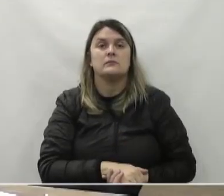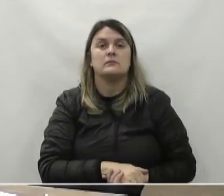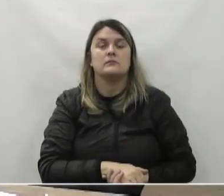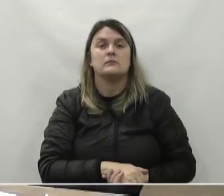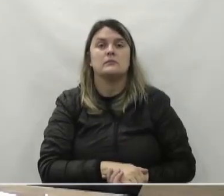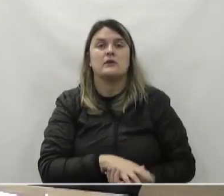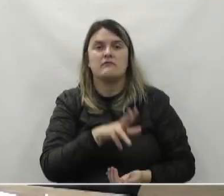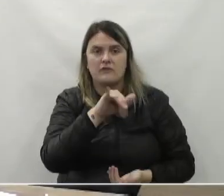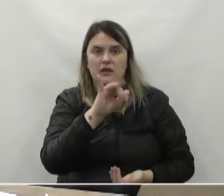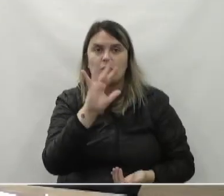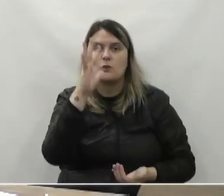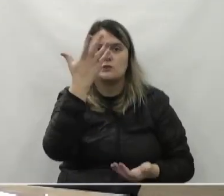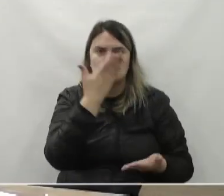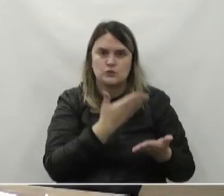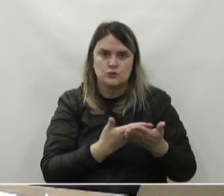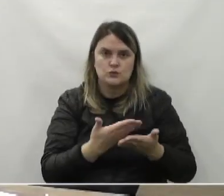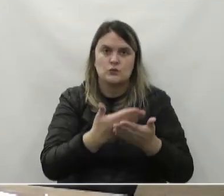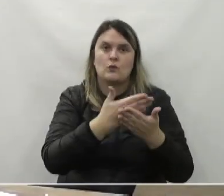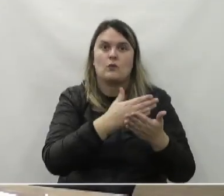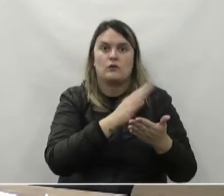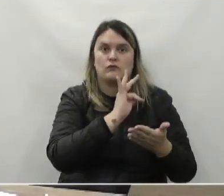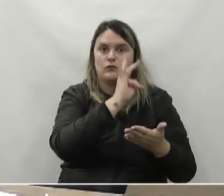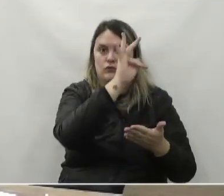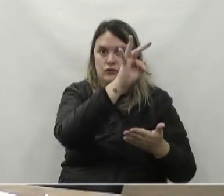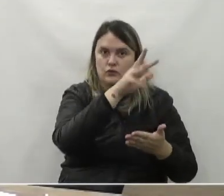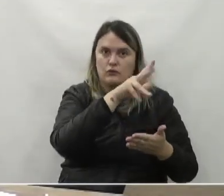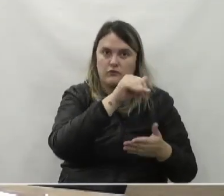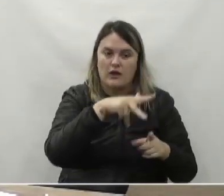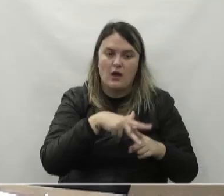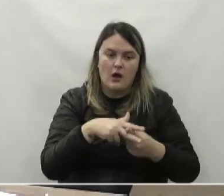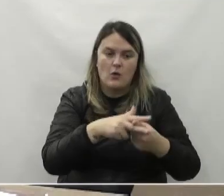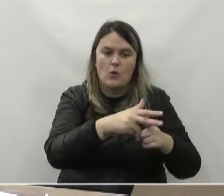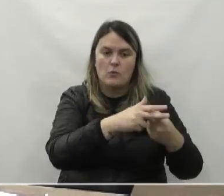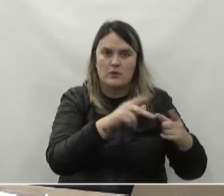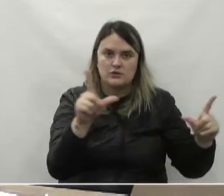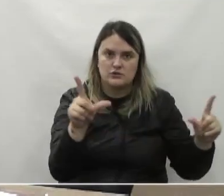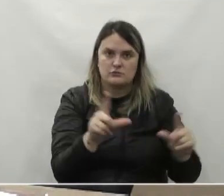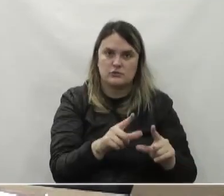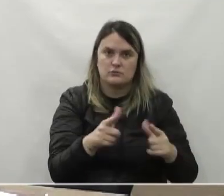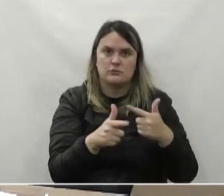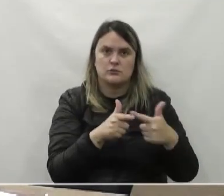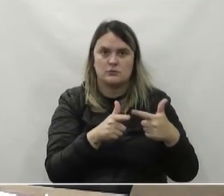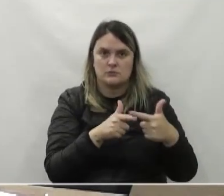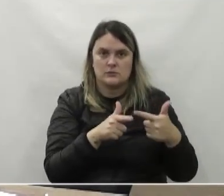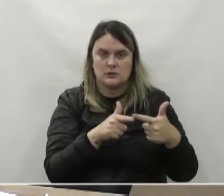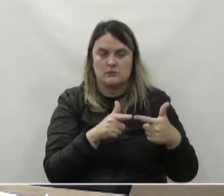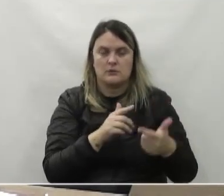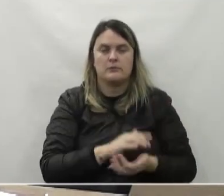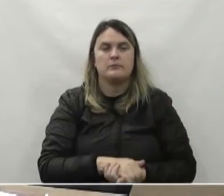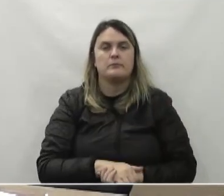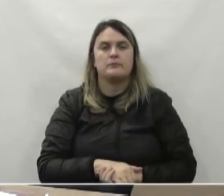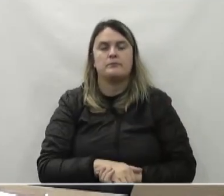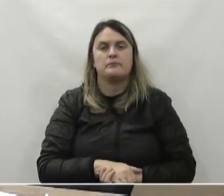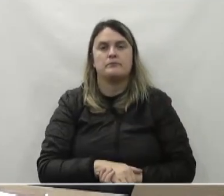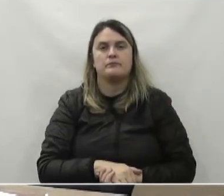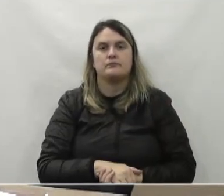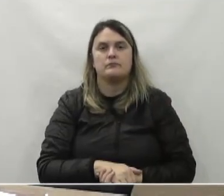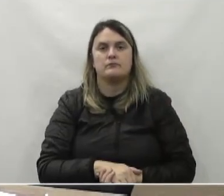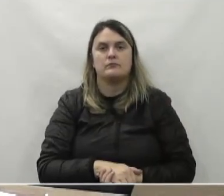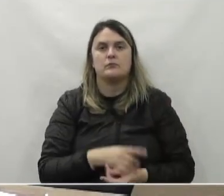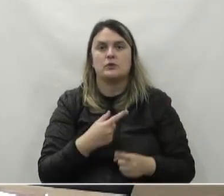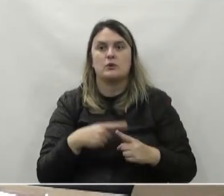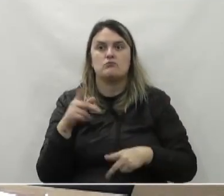esse estudo e as obras para mitigar esse problema que assola gravemente a